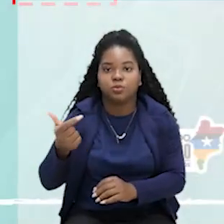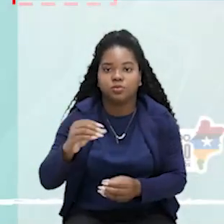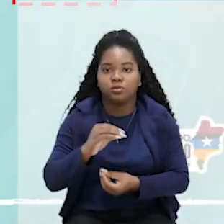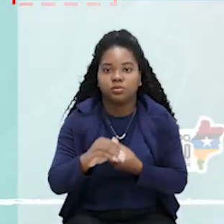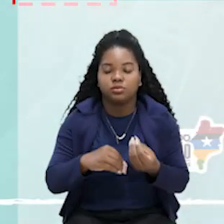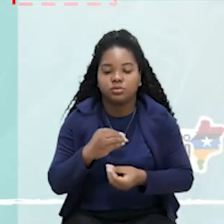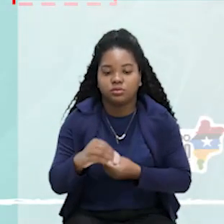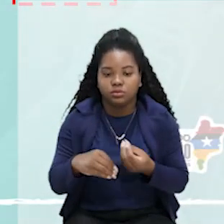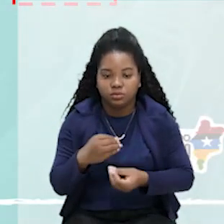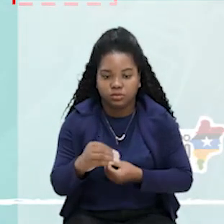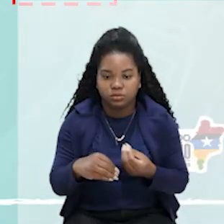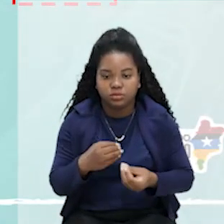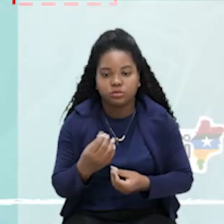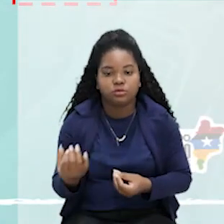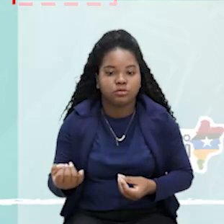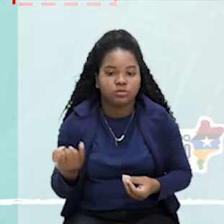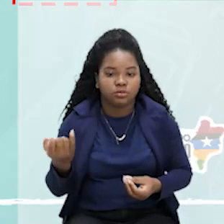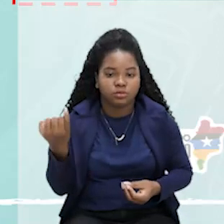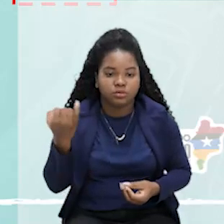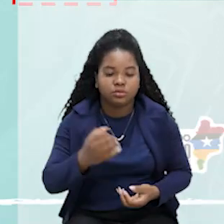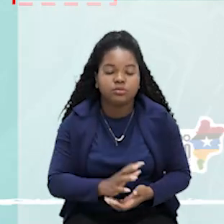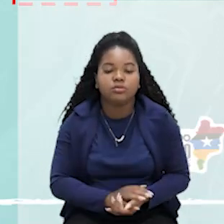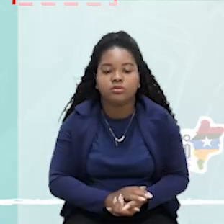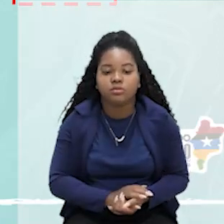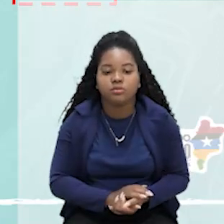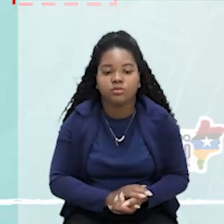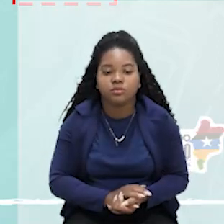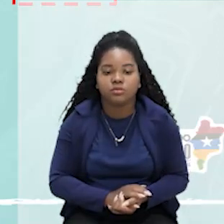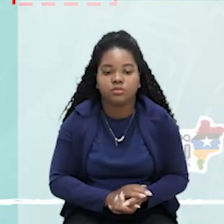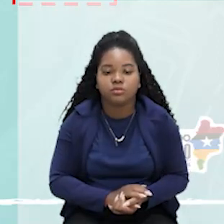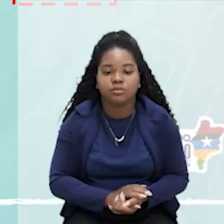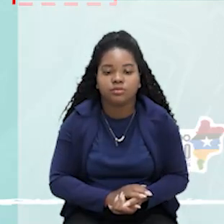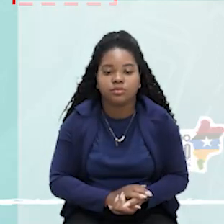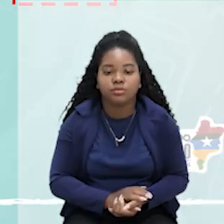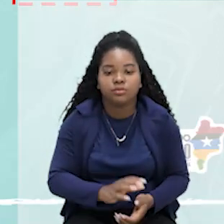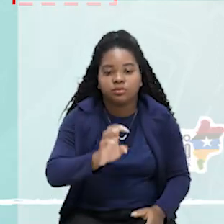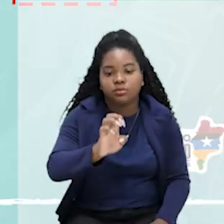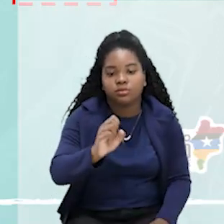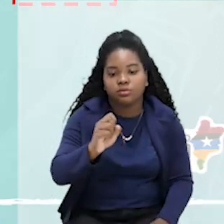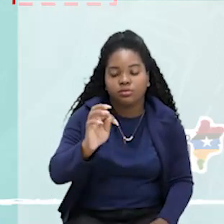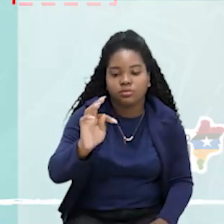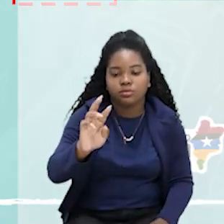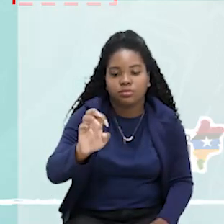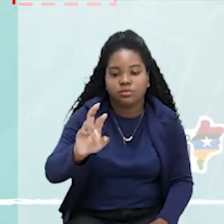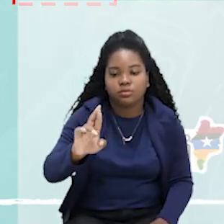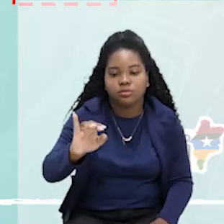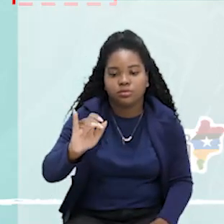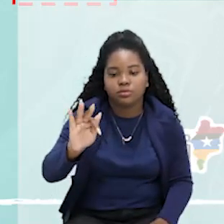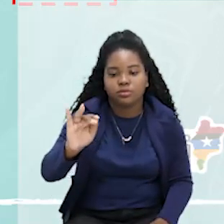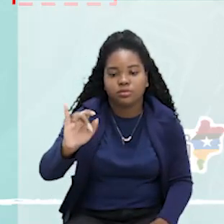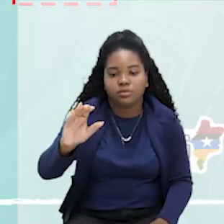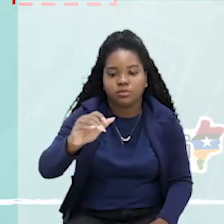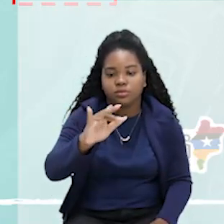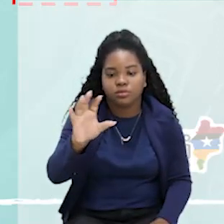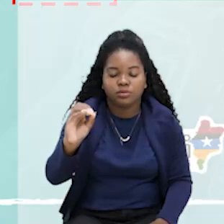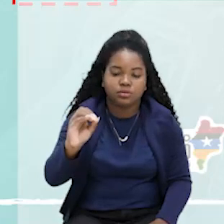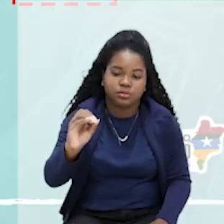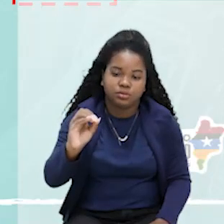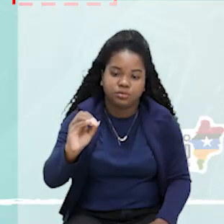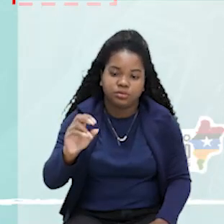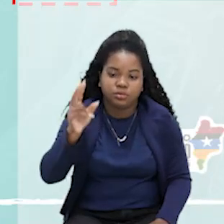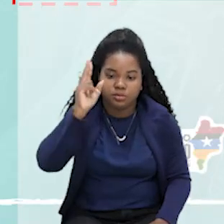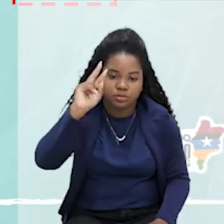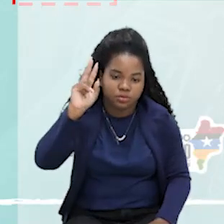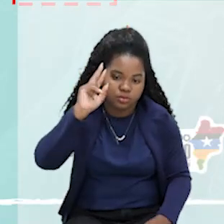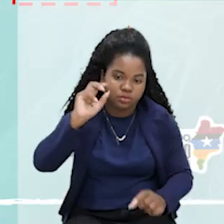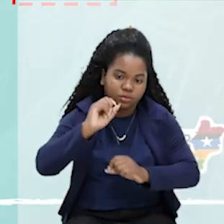reação importantíssima é a reação de esterificação né esterificação eu vou lembrar